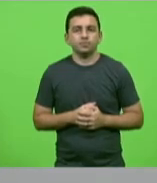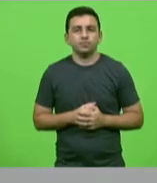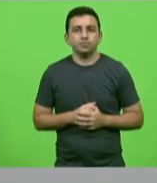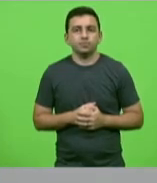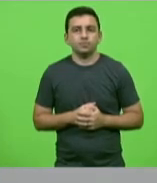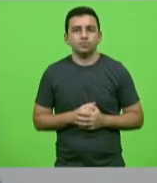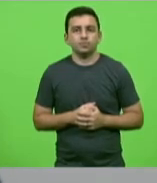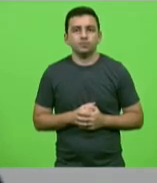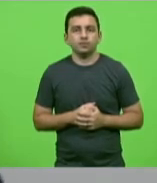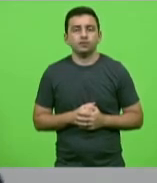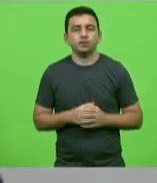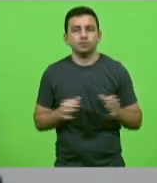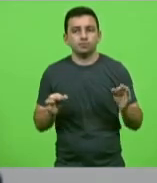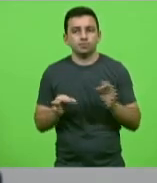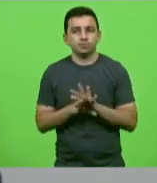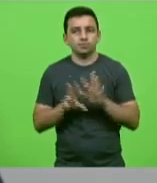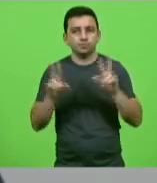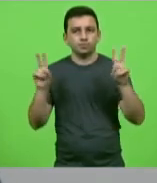Ultrapassado esse tema,